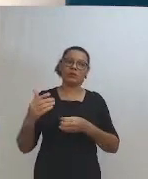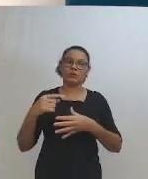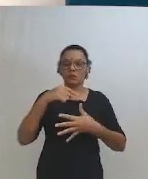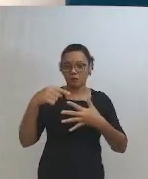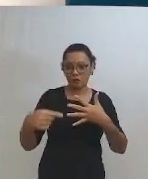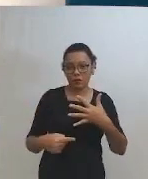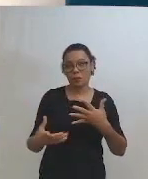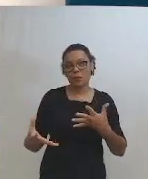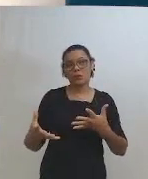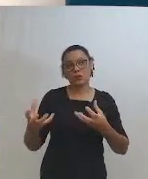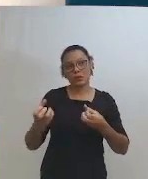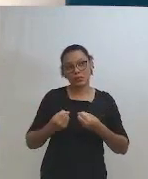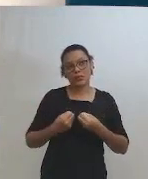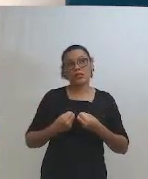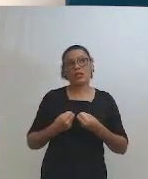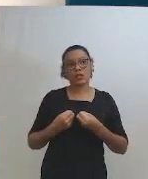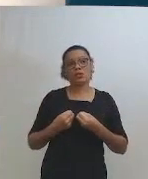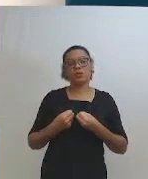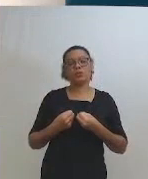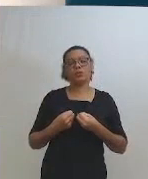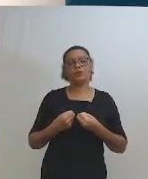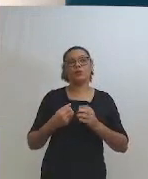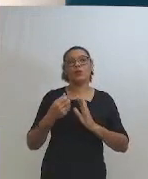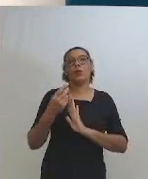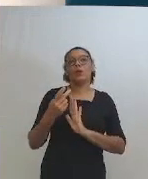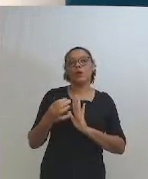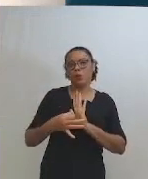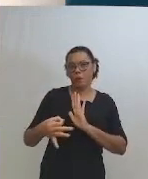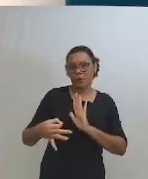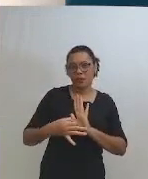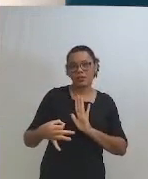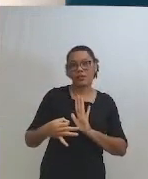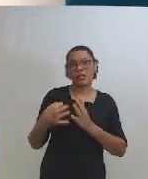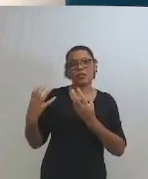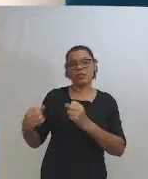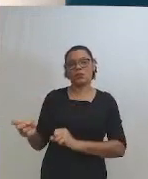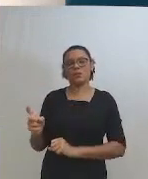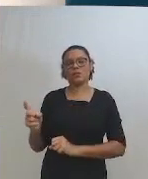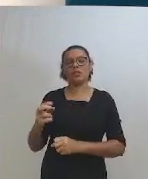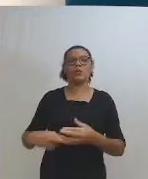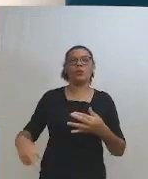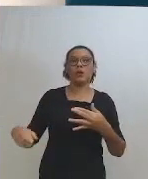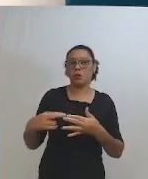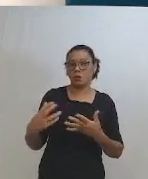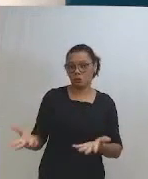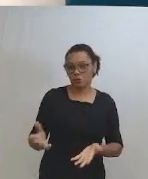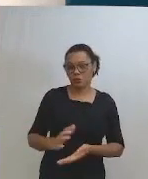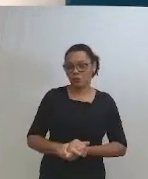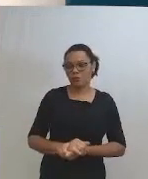parecer ministerial e nego o provimento ao recurso. Como vota a ministra Laurita Voz.